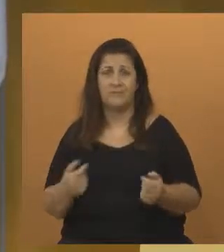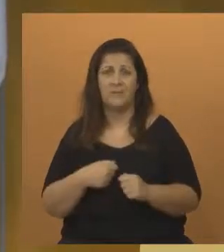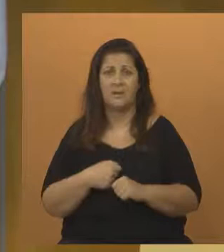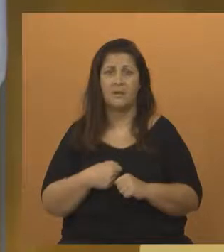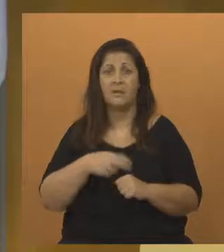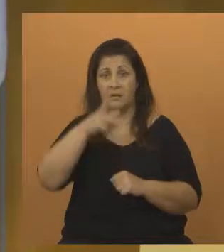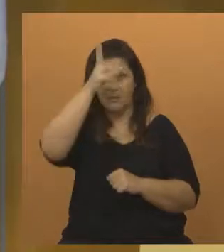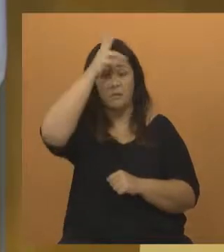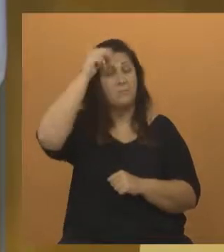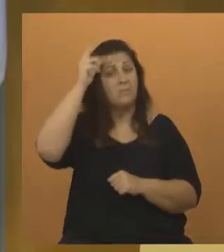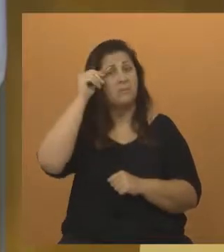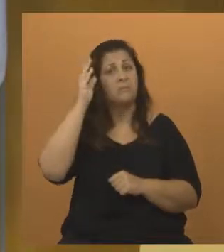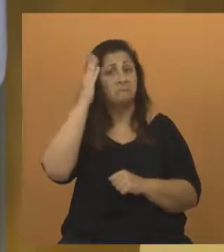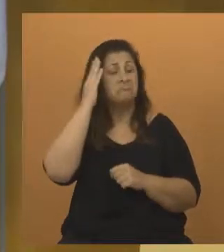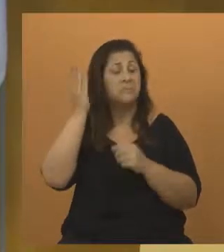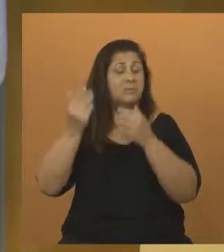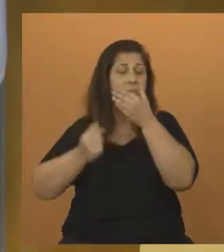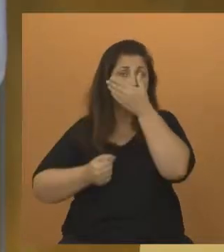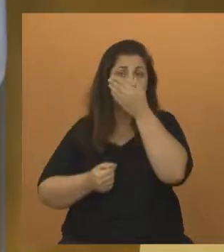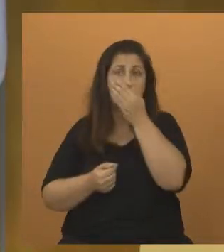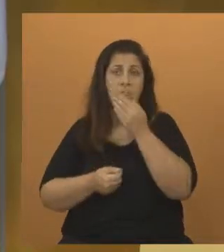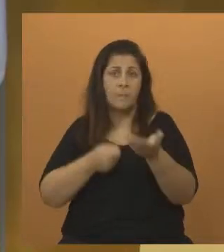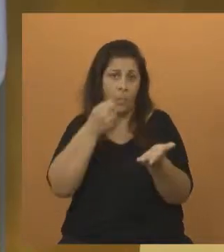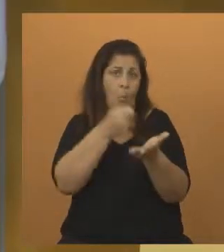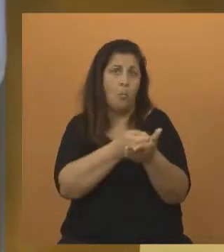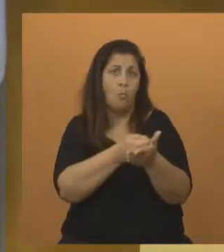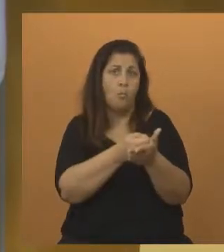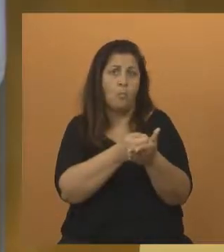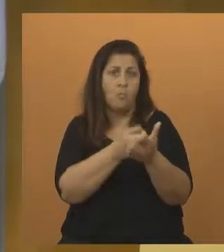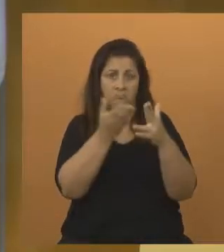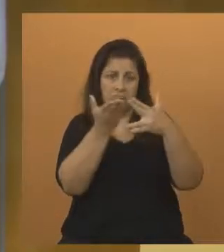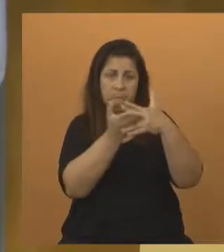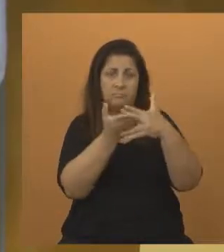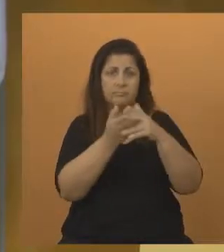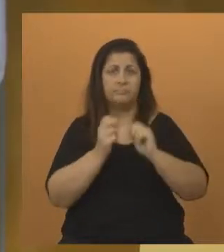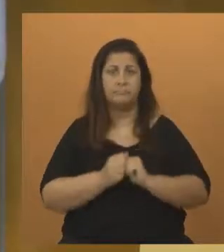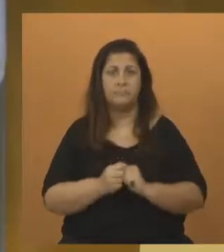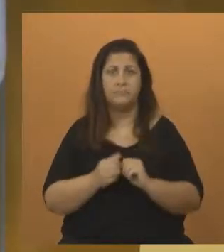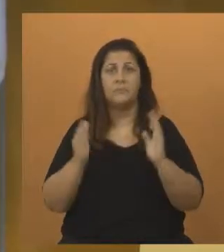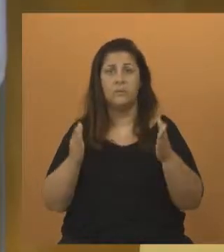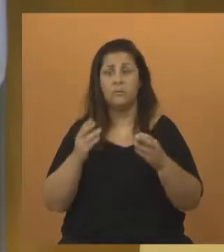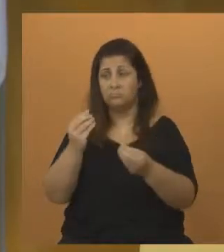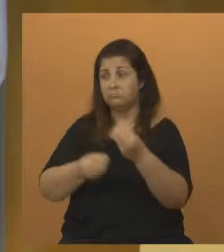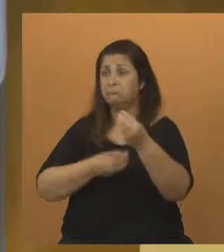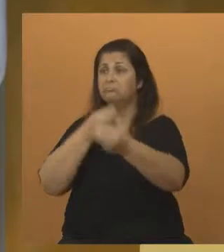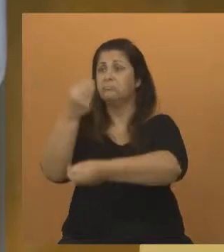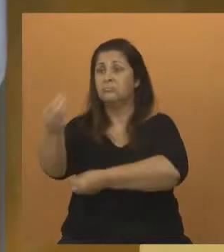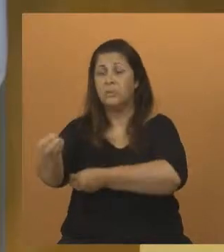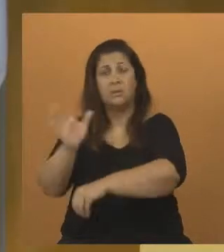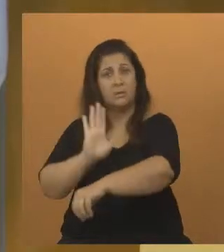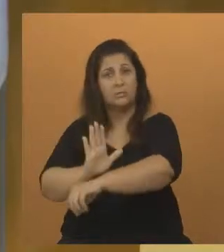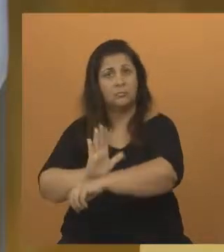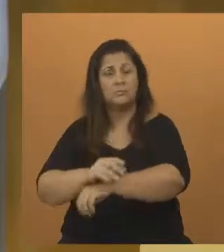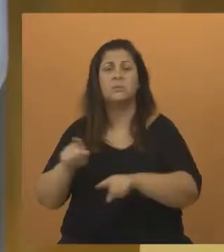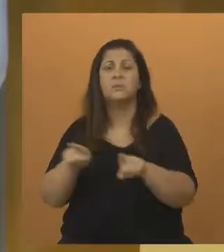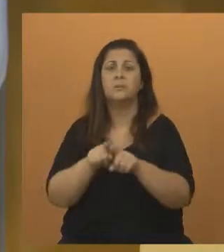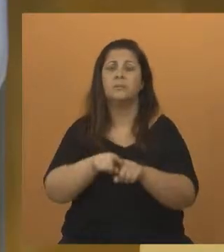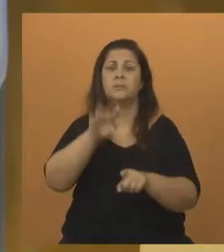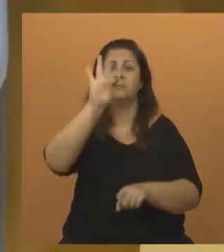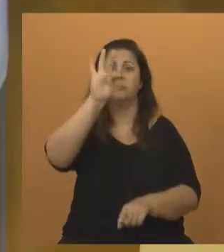foi sábia em poder adquirir uma parte do Elvira e hoje é revertida para a sociedade, assim como o Trianon